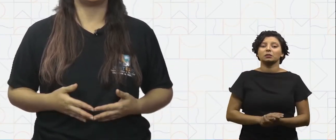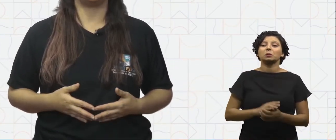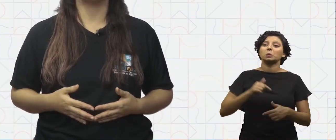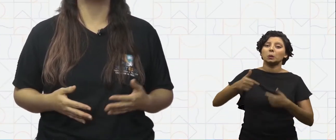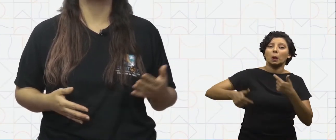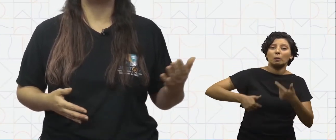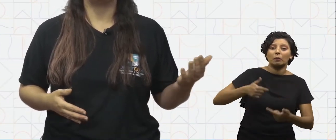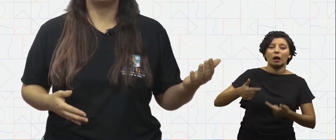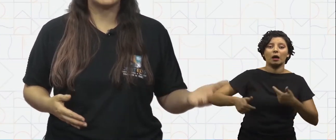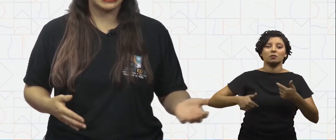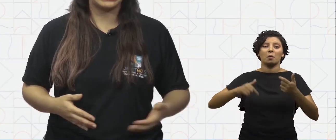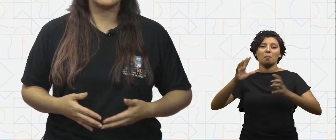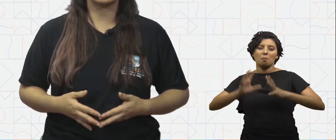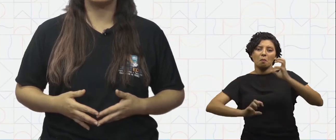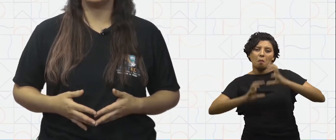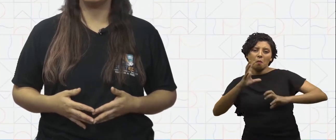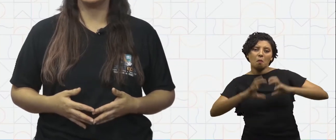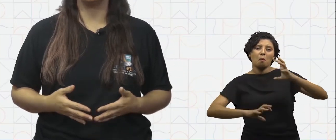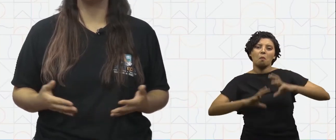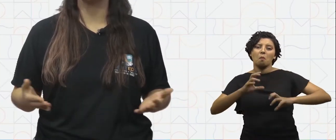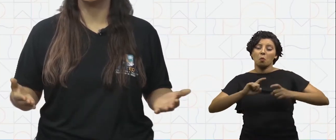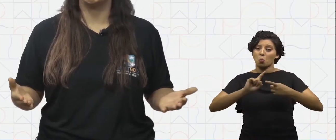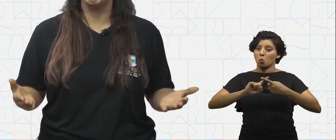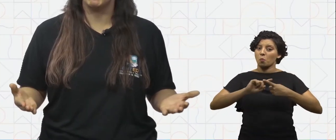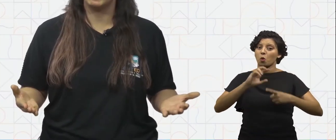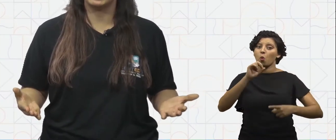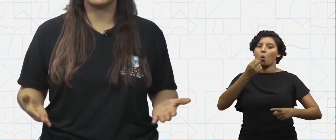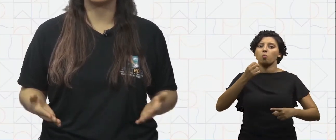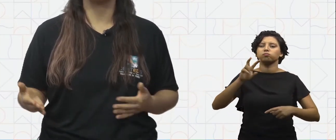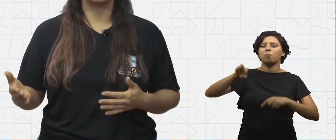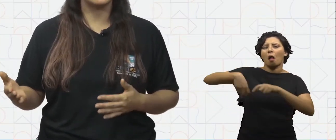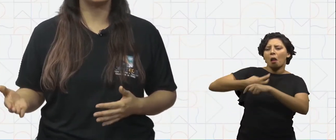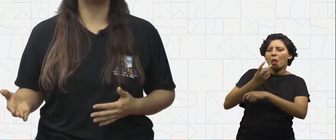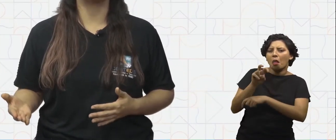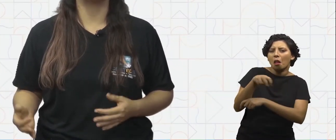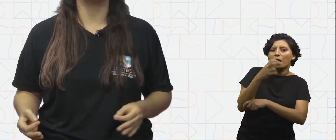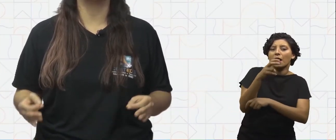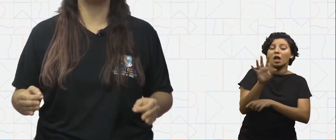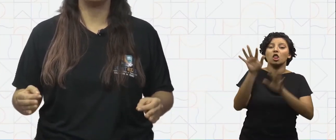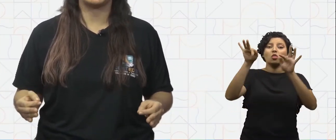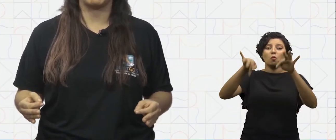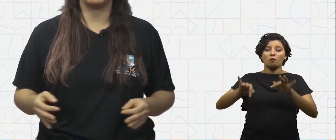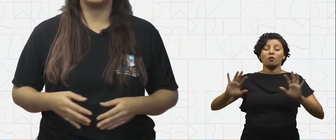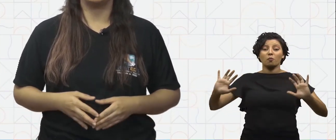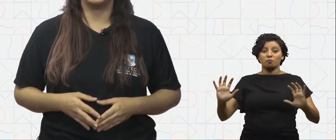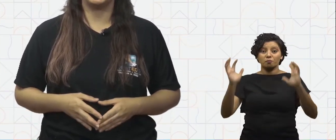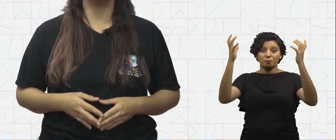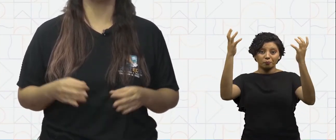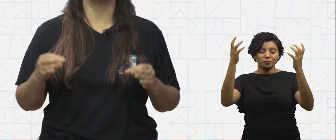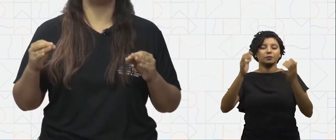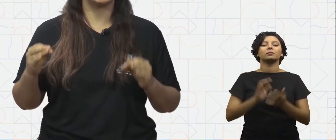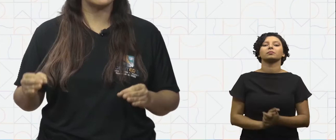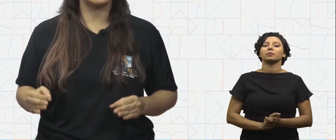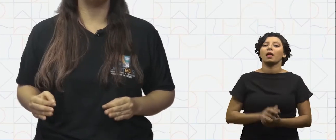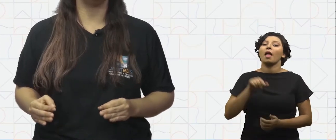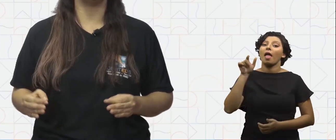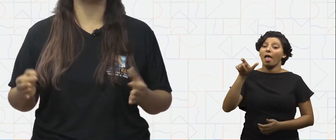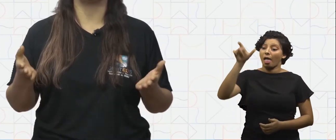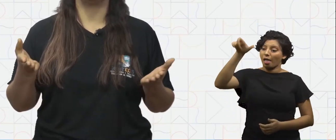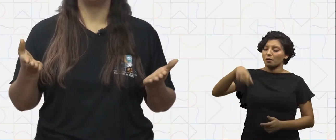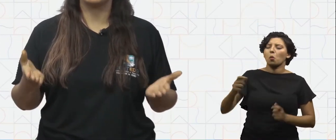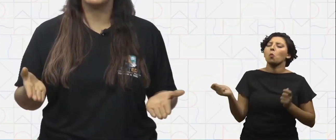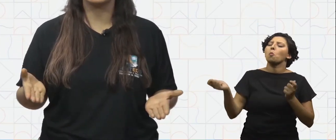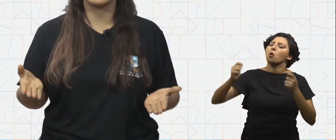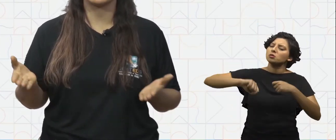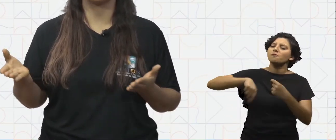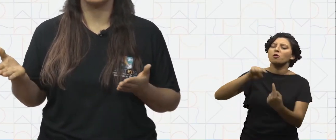grandes jornadas, batalhas com inimigos ou monstros e um triunfo final, onde o